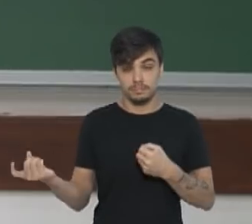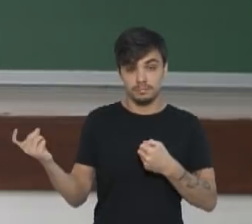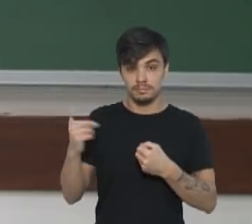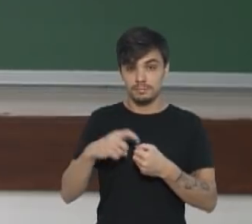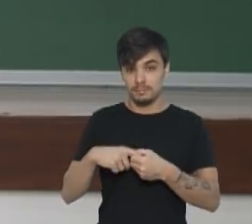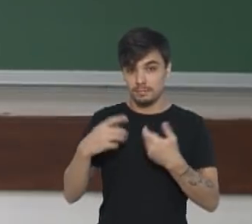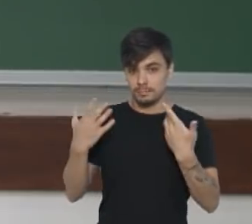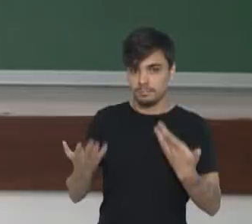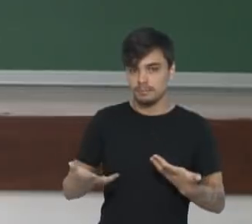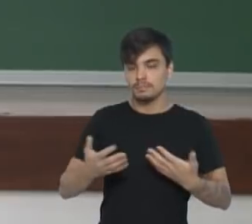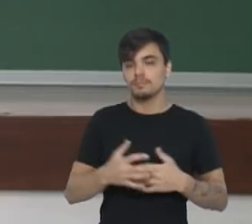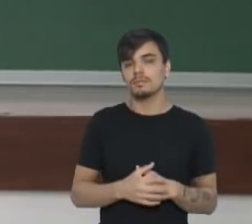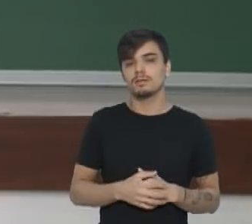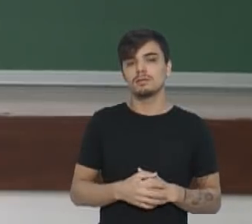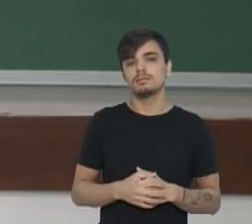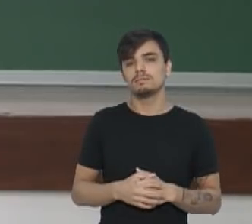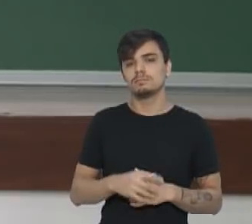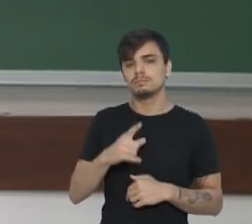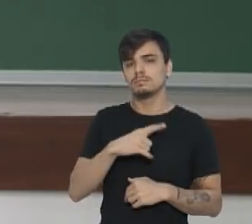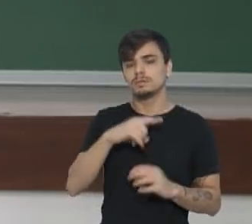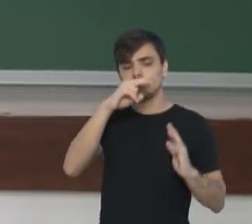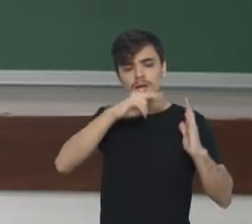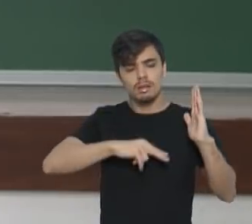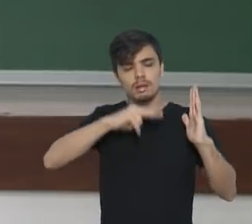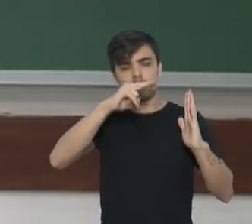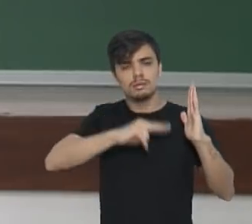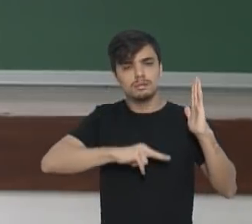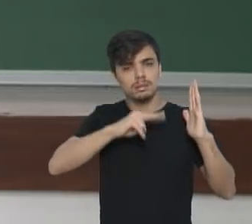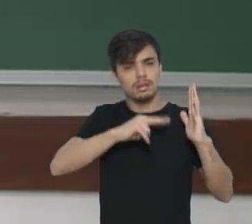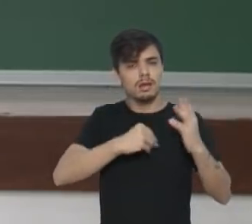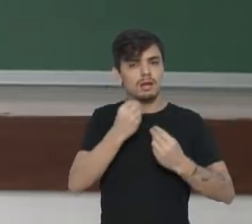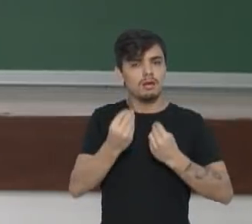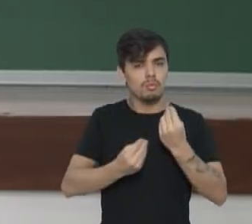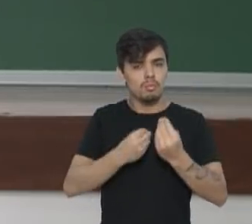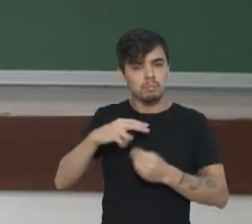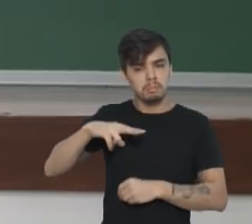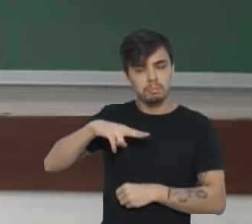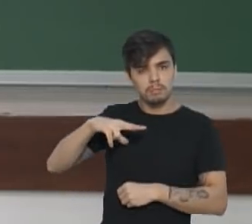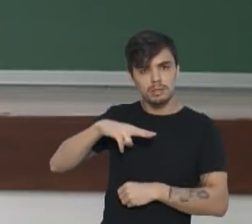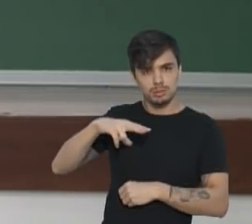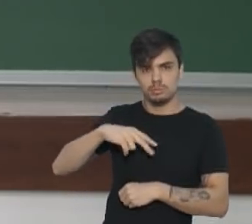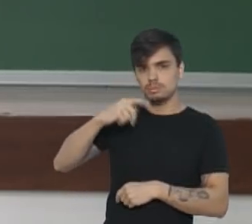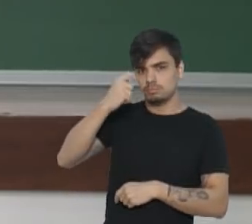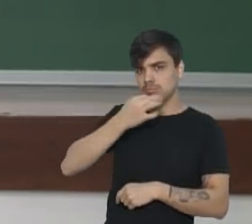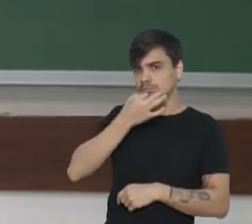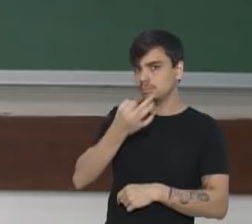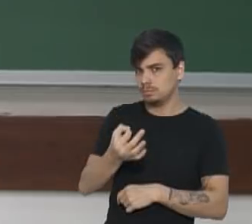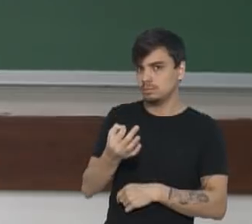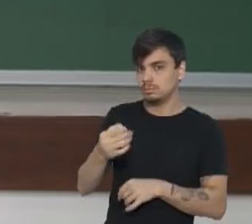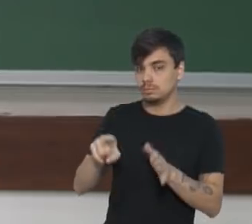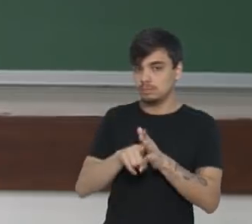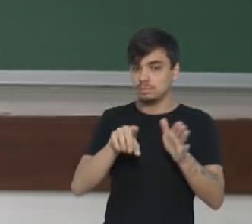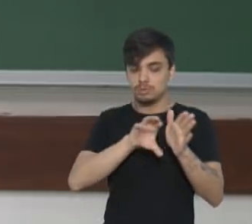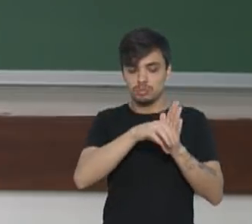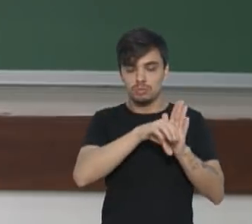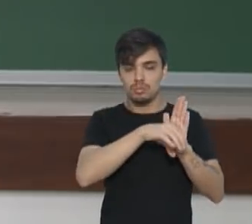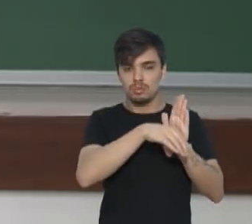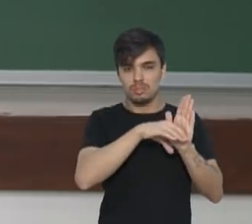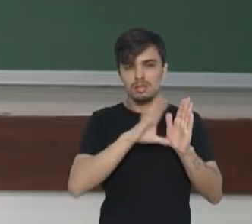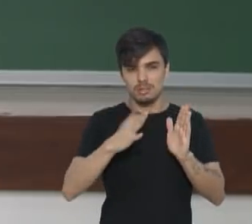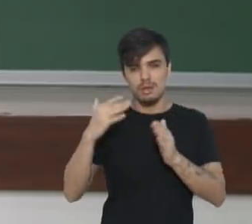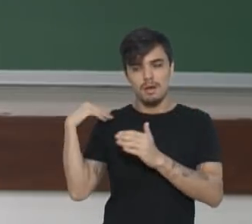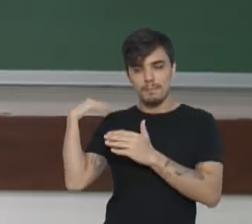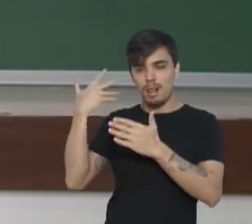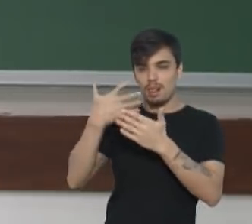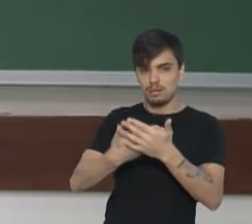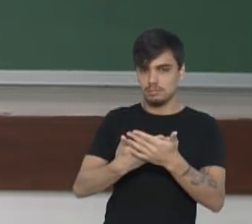Voltamos então, pessoal, né? Nós tínhamos aqui para analisar, né, de uma maneira um pouco pessoal e a partir dos conceitos que a gente trabalhou nas nossas últimas